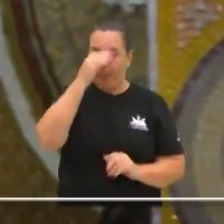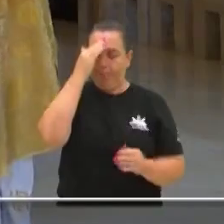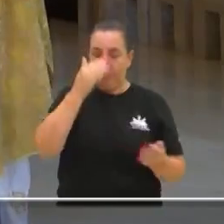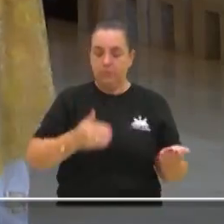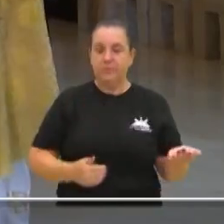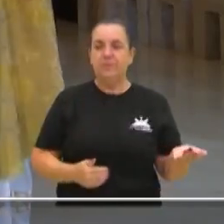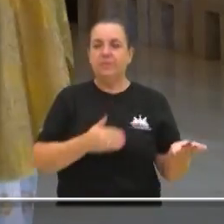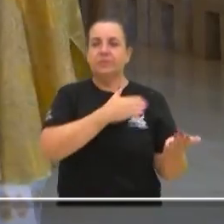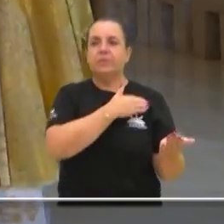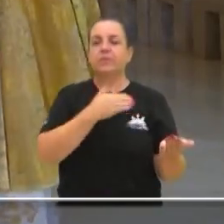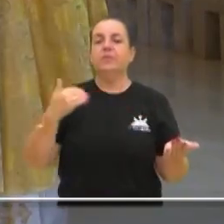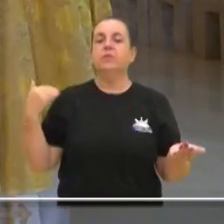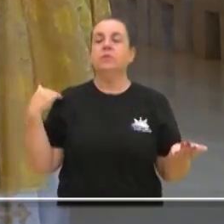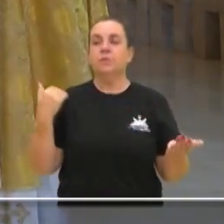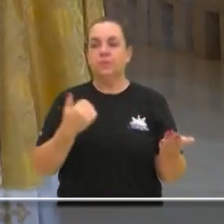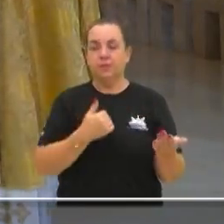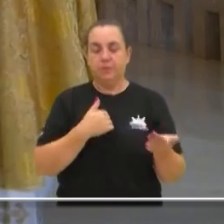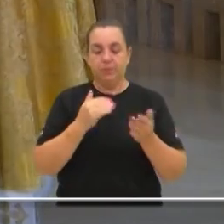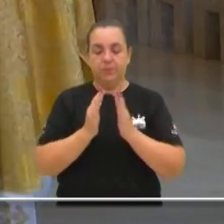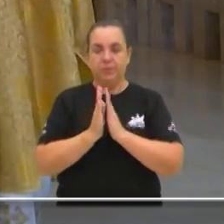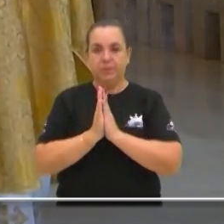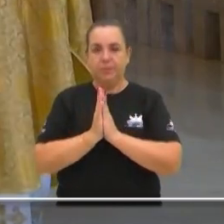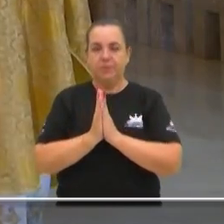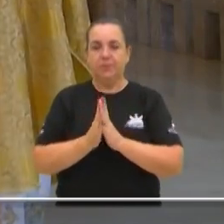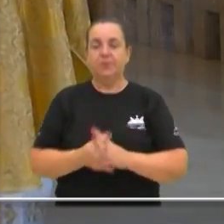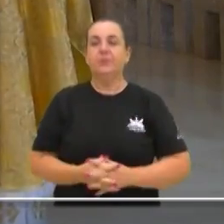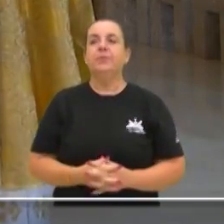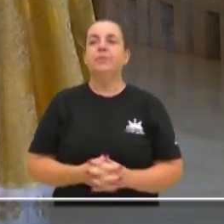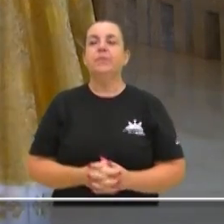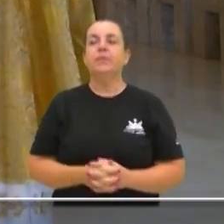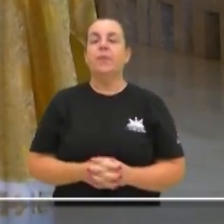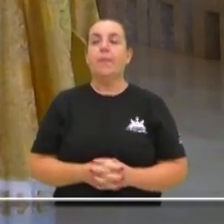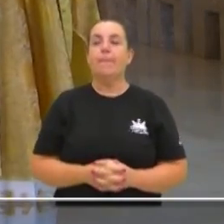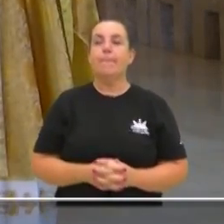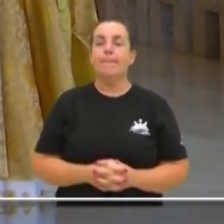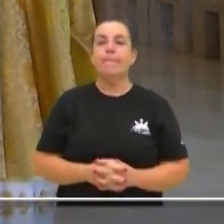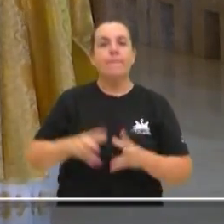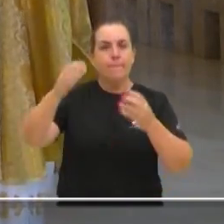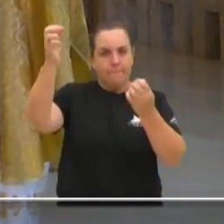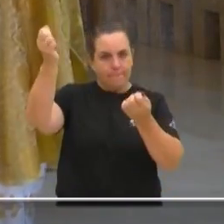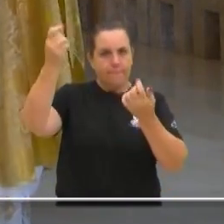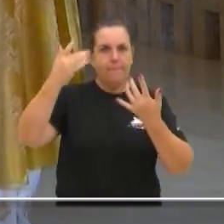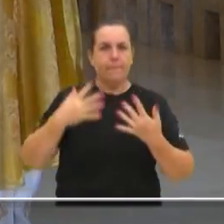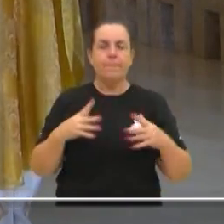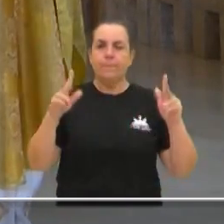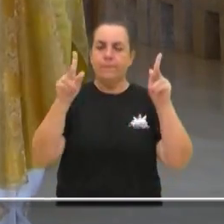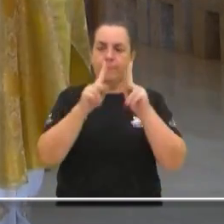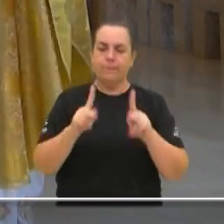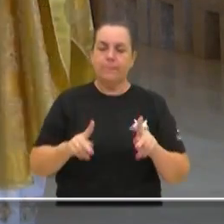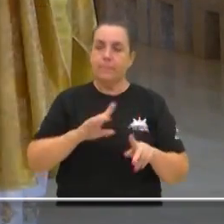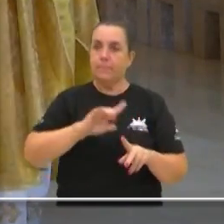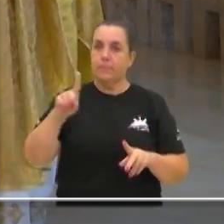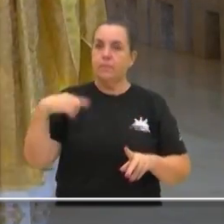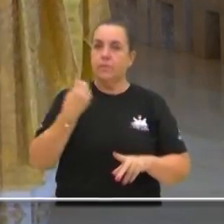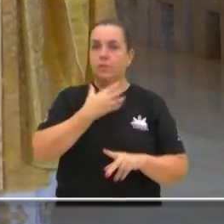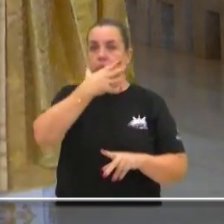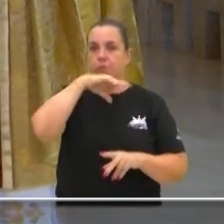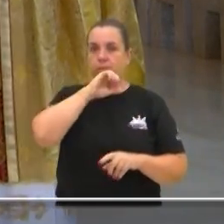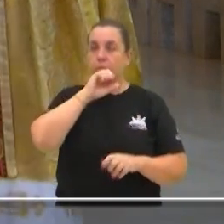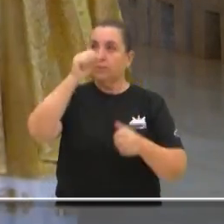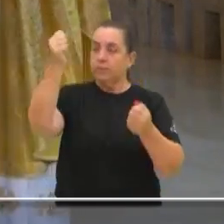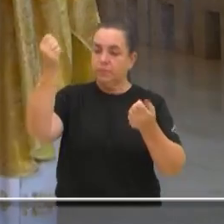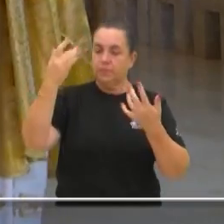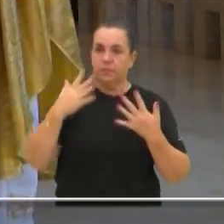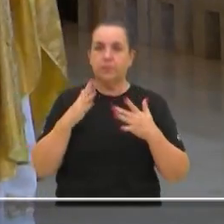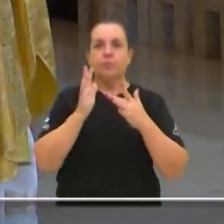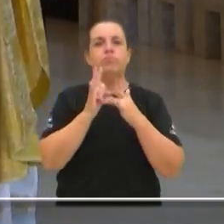lugar. Em nome do Pai, do Filho e do Espírito Santo. Amém. Que a graça e a paz de Deus, que é nosso Pai,